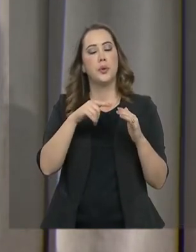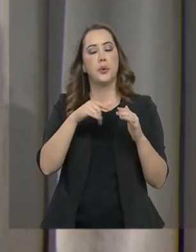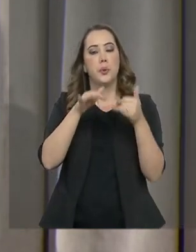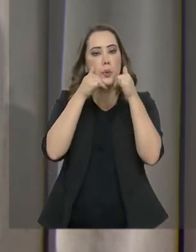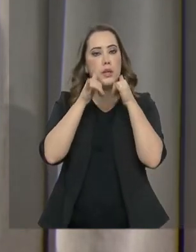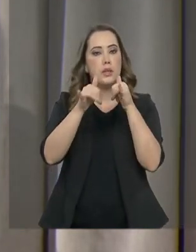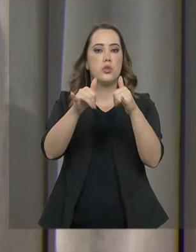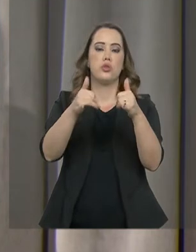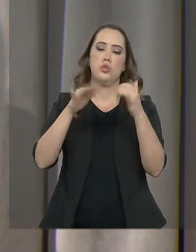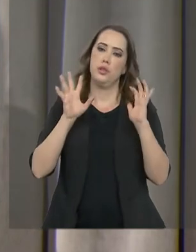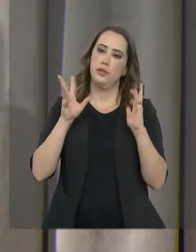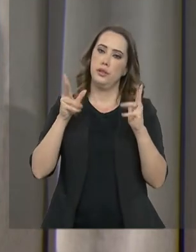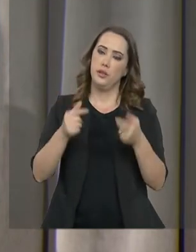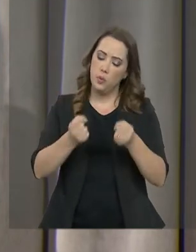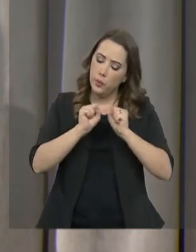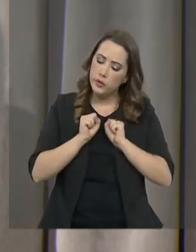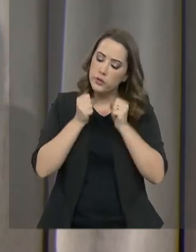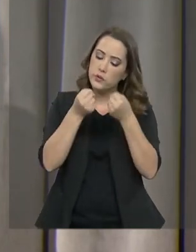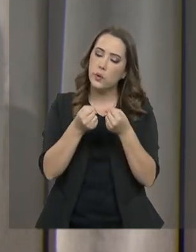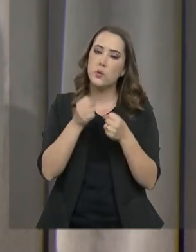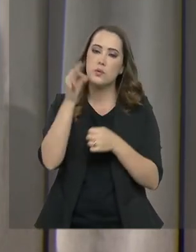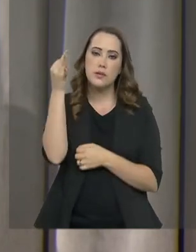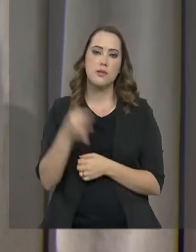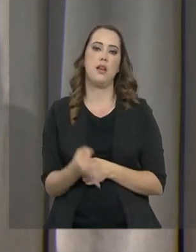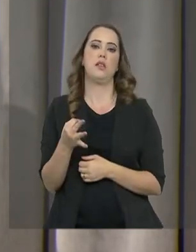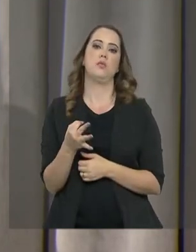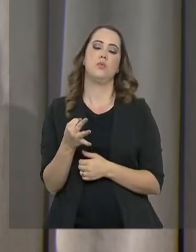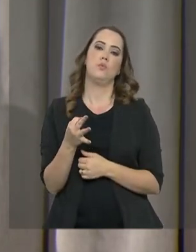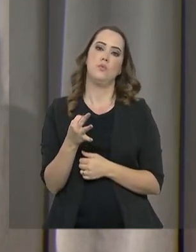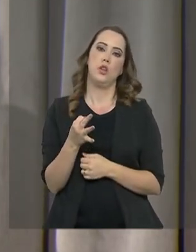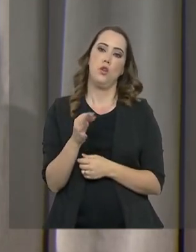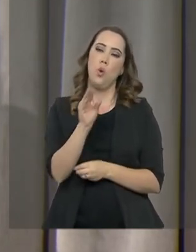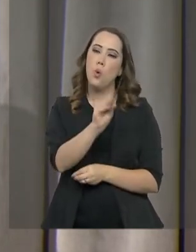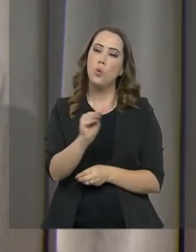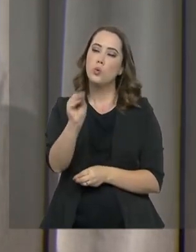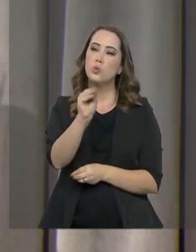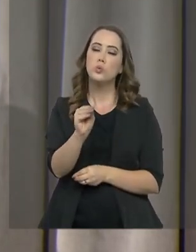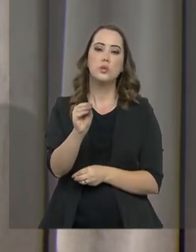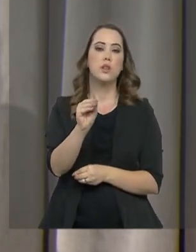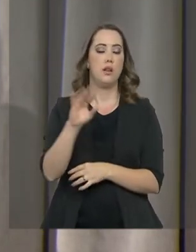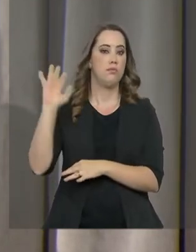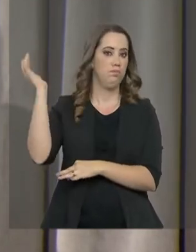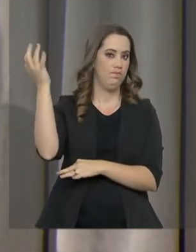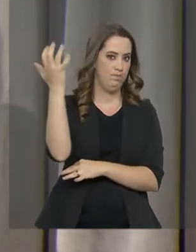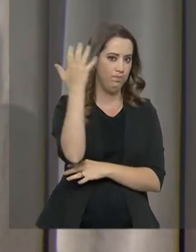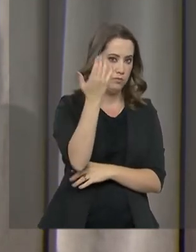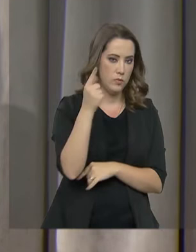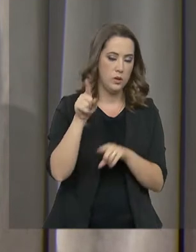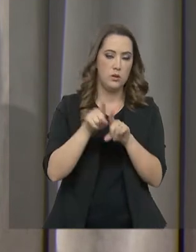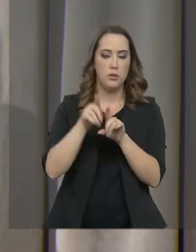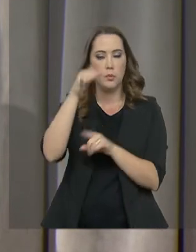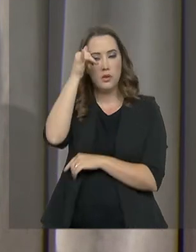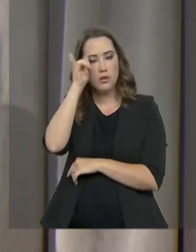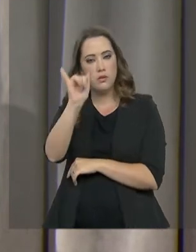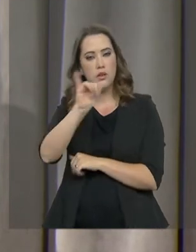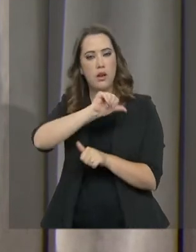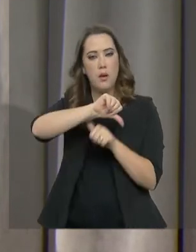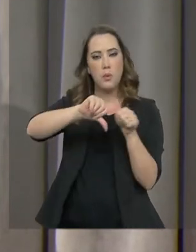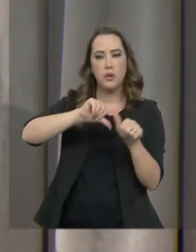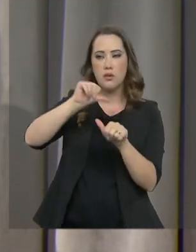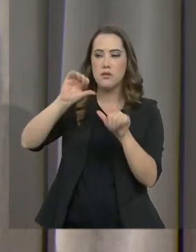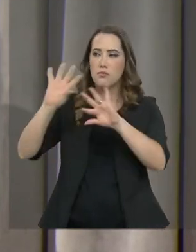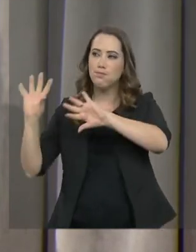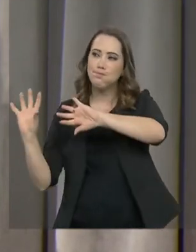Esforços que certamente contribuirão para a preservação do meio ambiente e o combate às mudanças